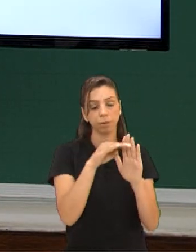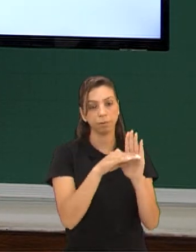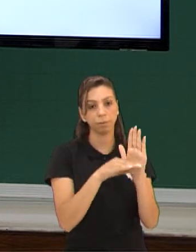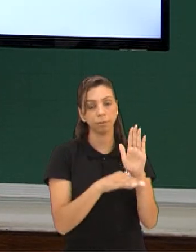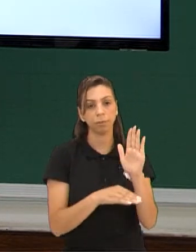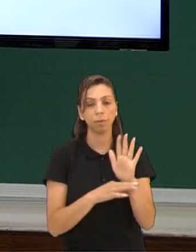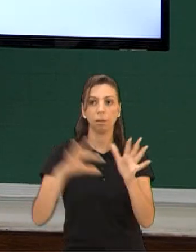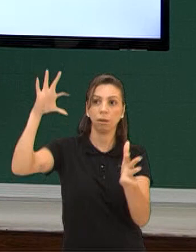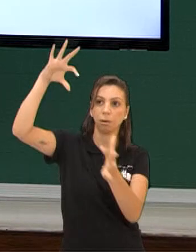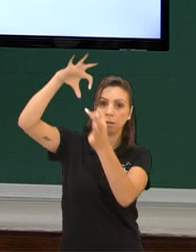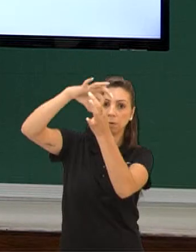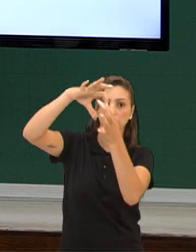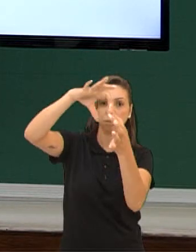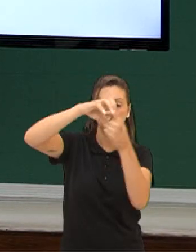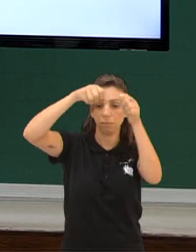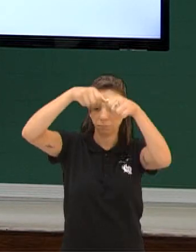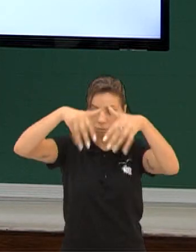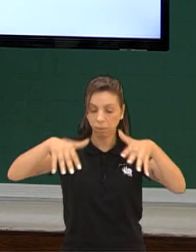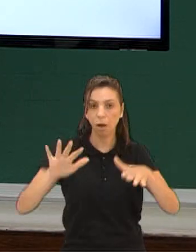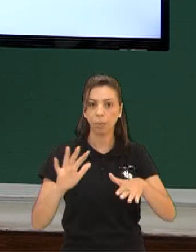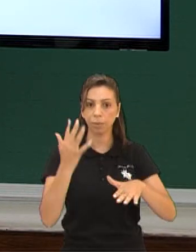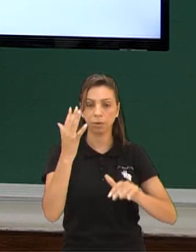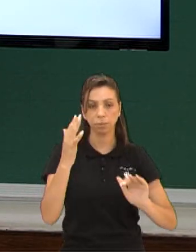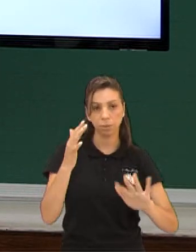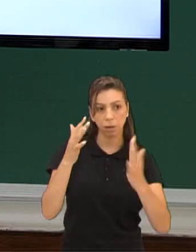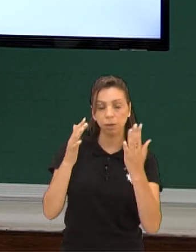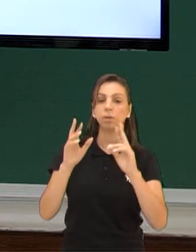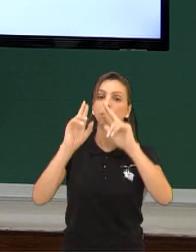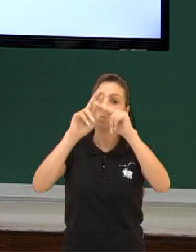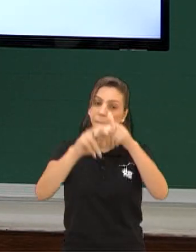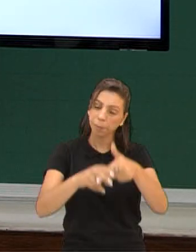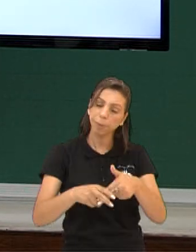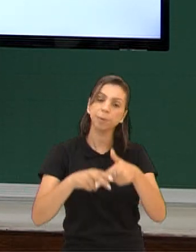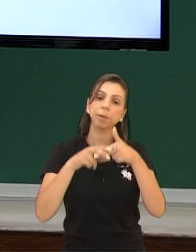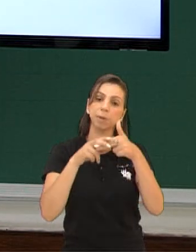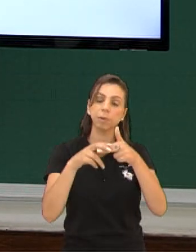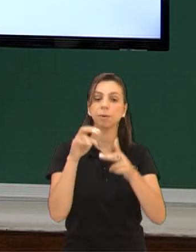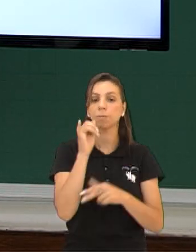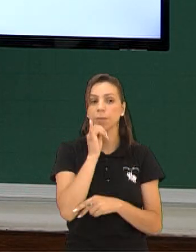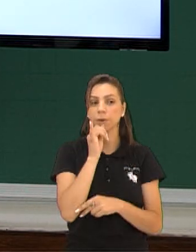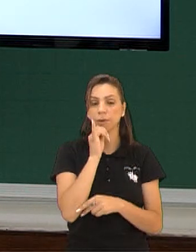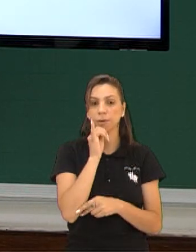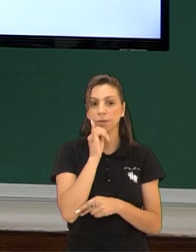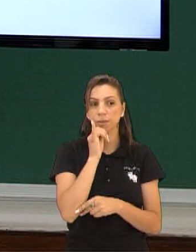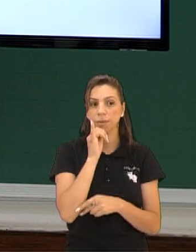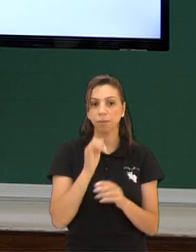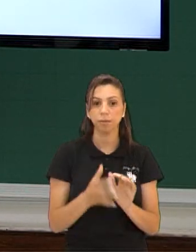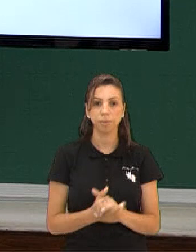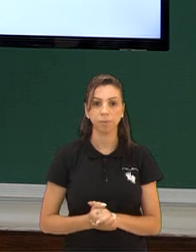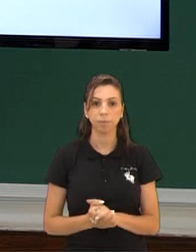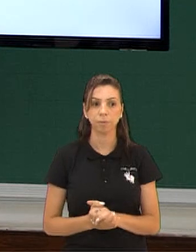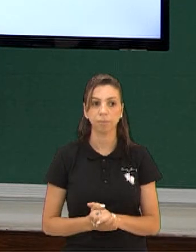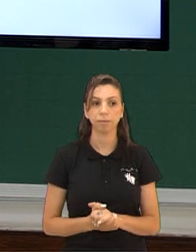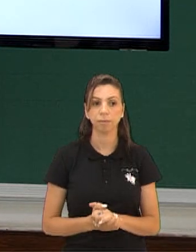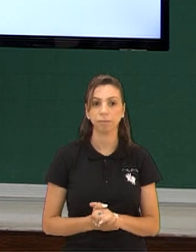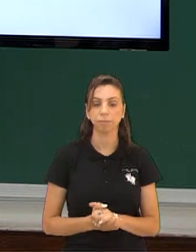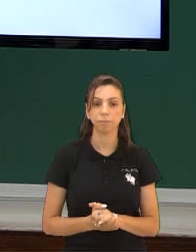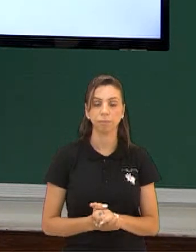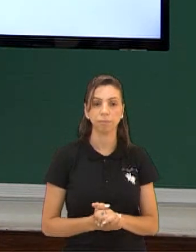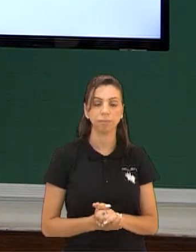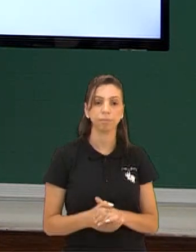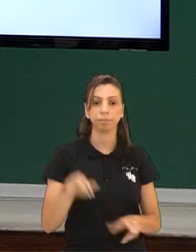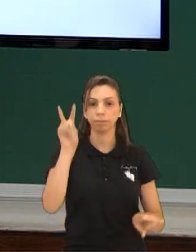categorias possam acontecer, né? Então, por isso que quando, por exemplo, a charge